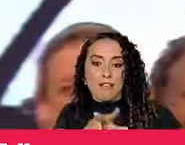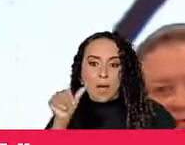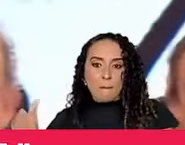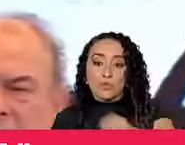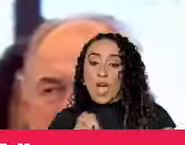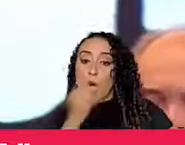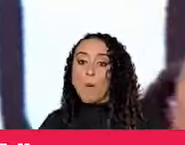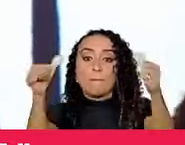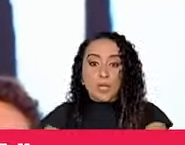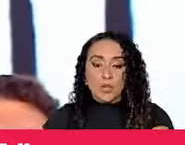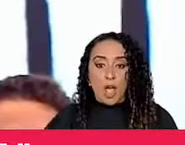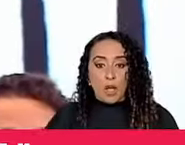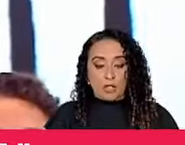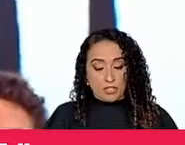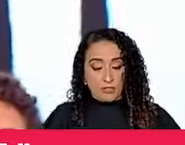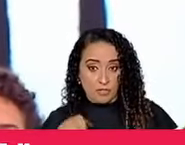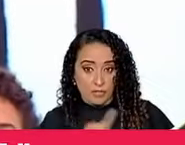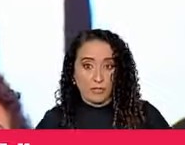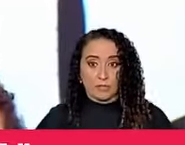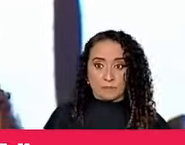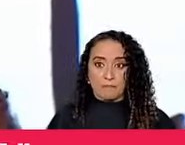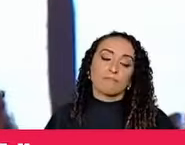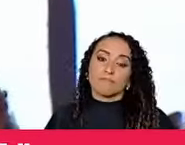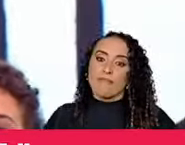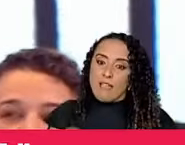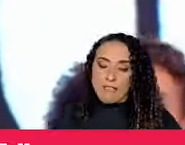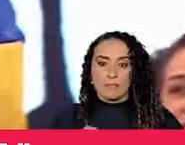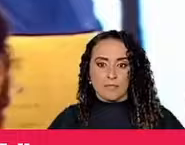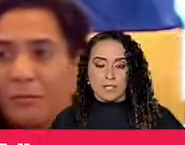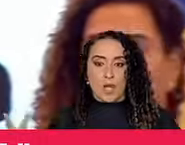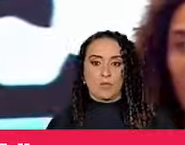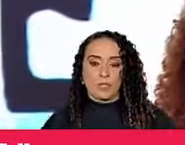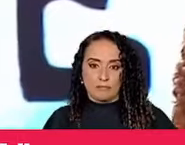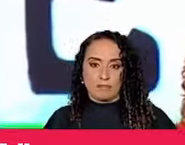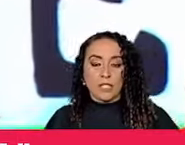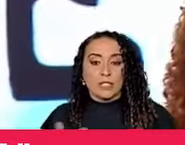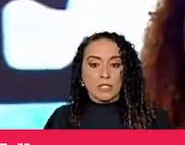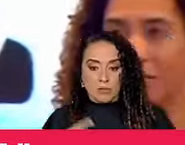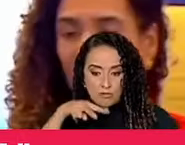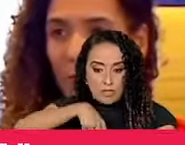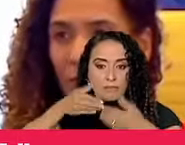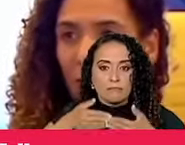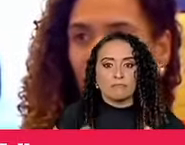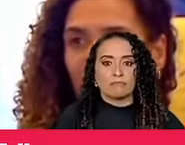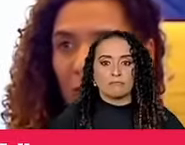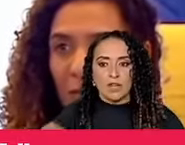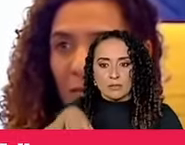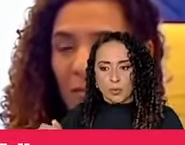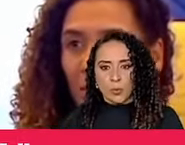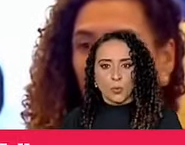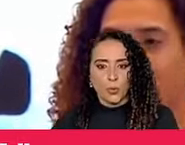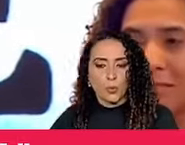mudar ou piorar a qualidade de vida da gente. É isso que tem que acontecer nesse país. Então, quando eu venho inaugurar um